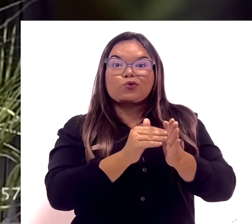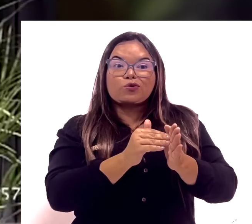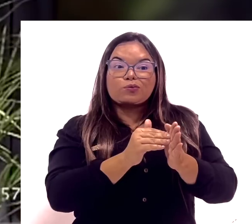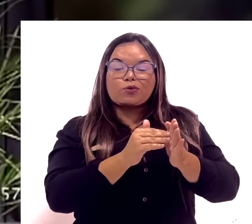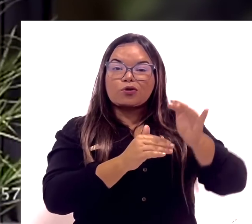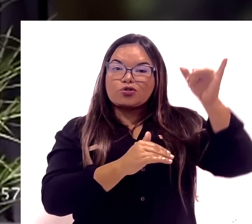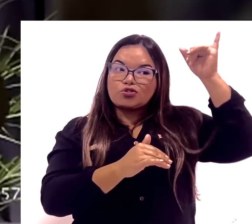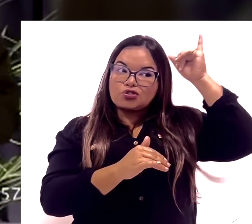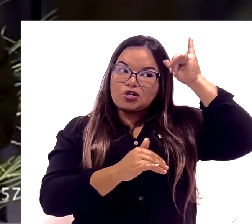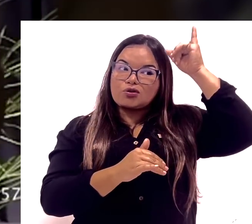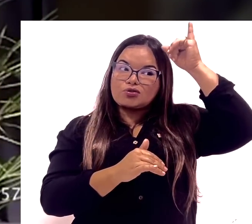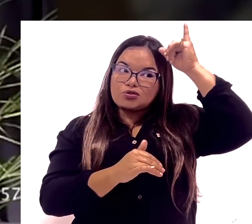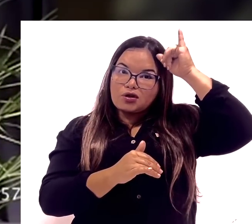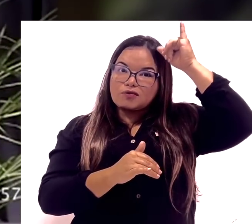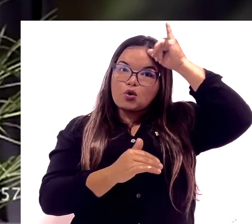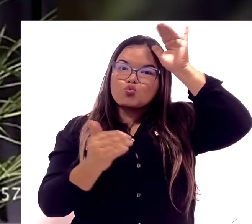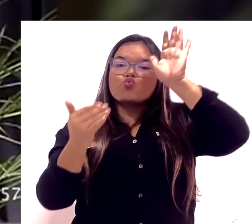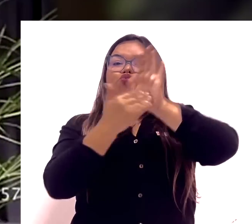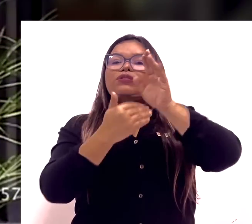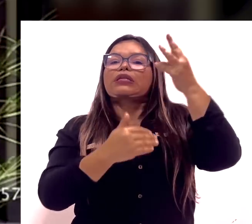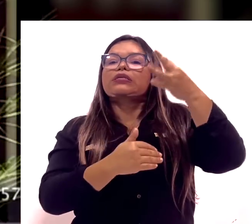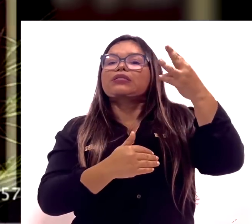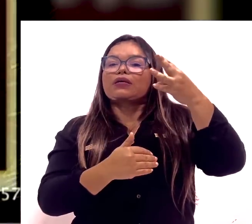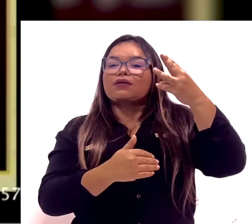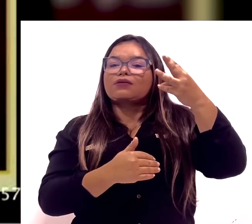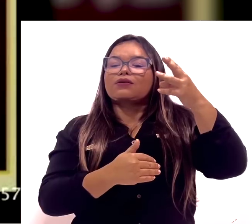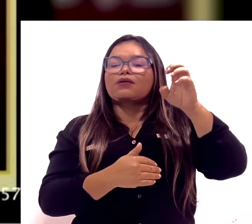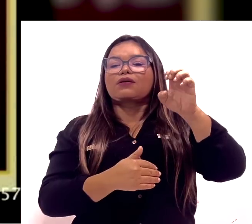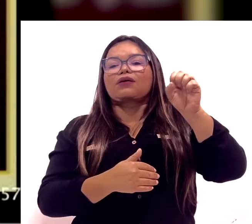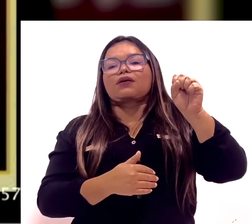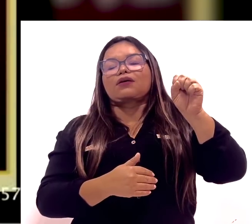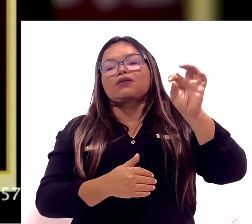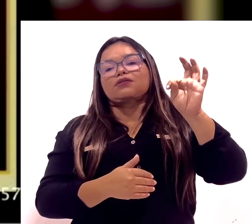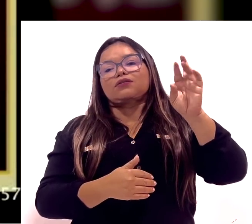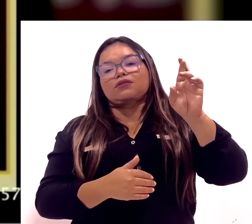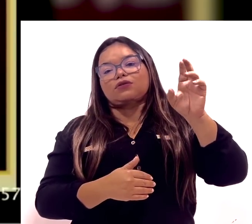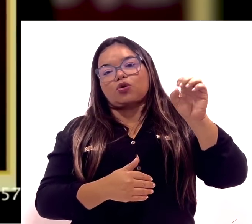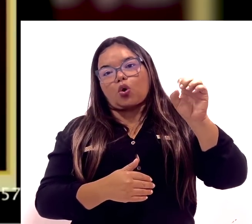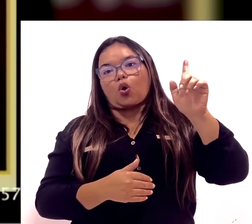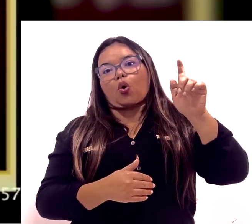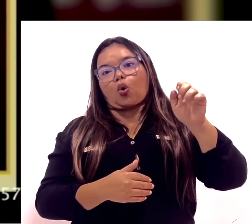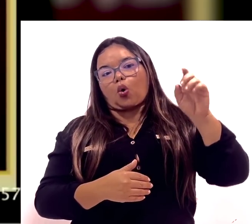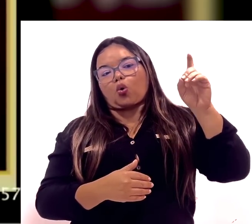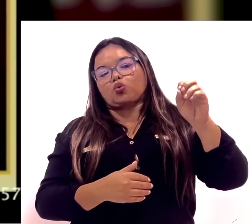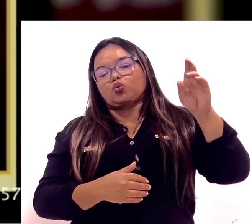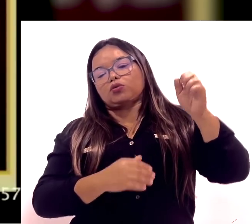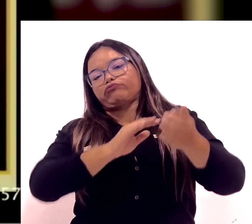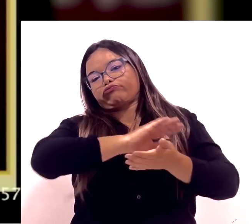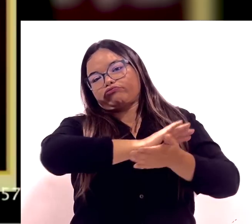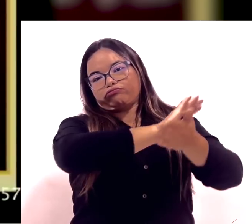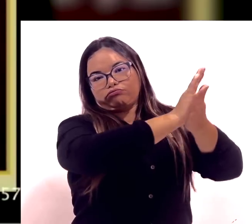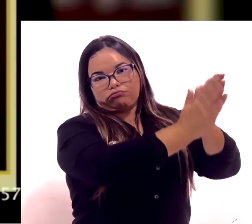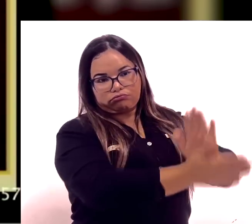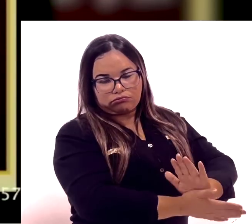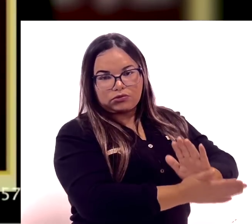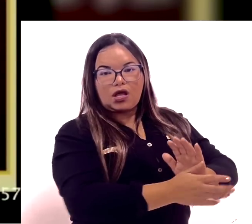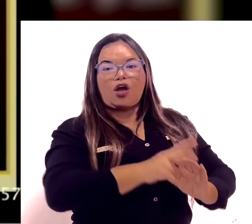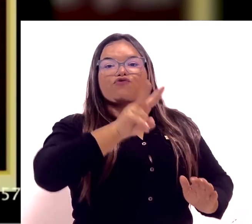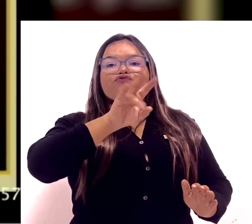eles foram os ostrogodos. E eles foram removidos em 538 depois de Cristo. E Virgílio sobe ao assento